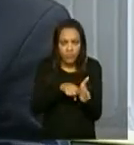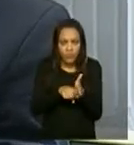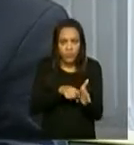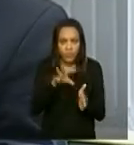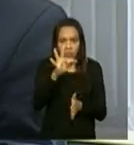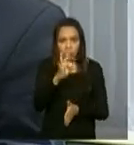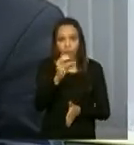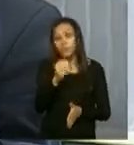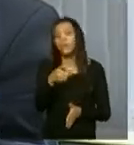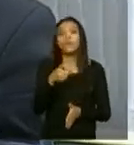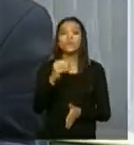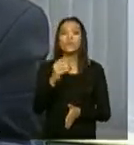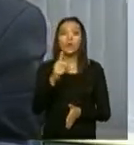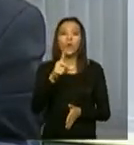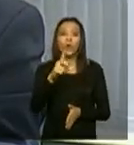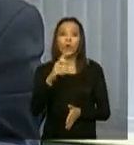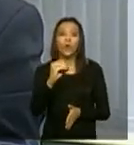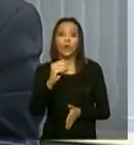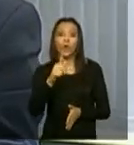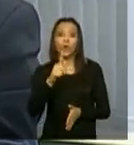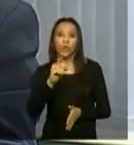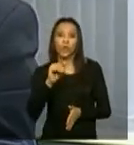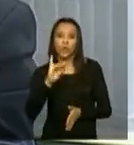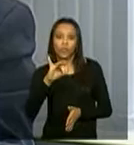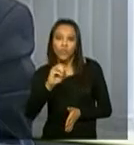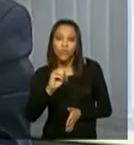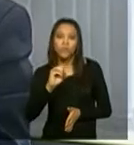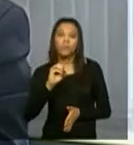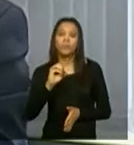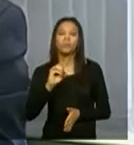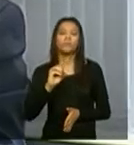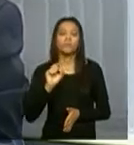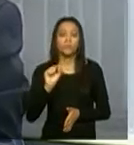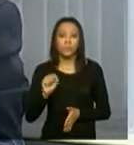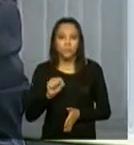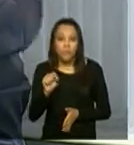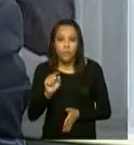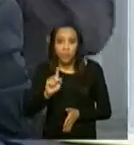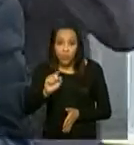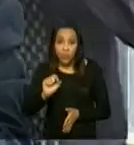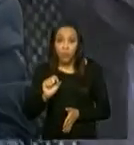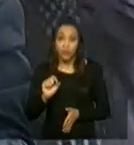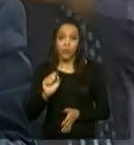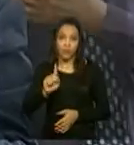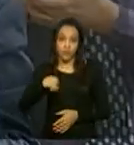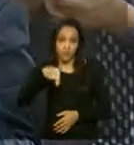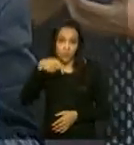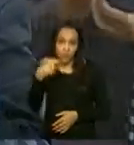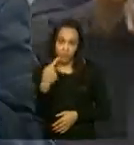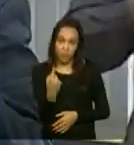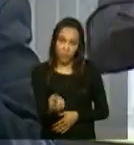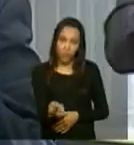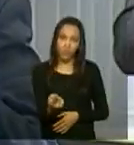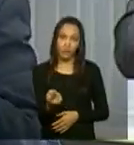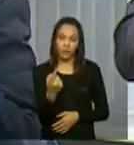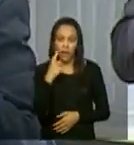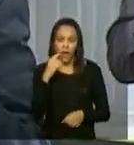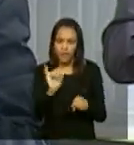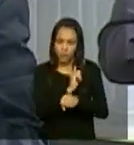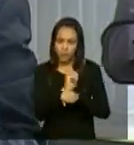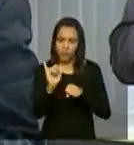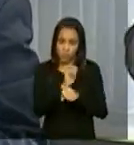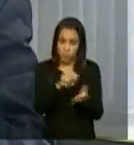de tecidos mortos foram recolhidas tanto que essa expansão e é a estratégia adotada em